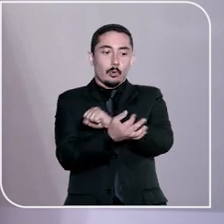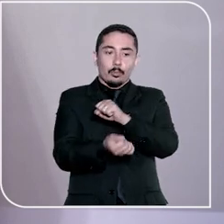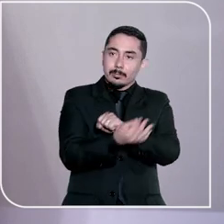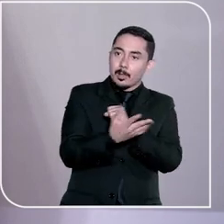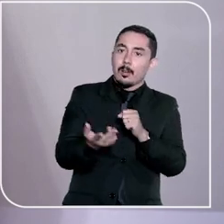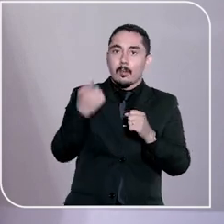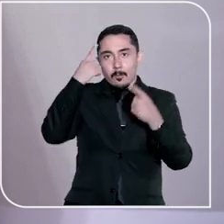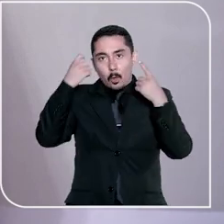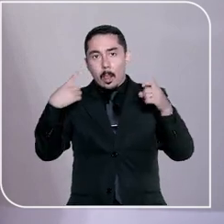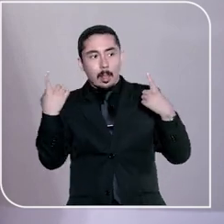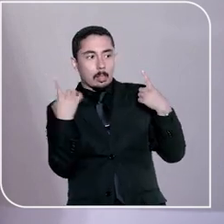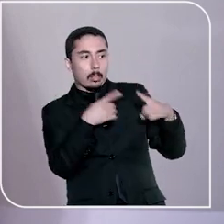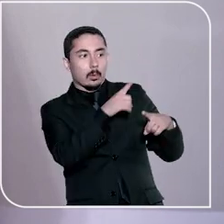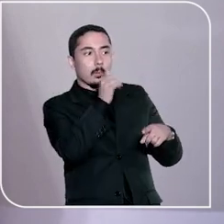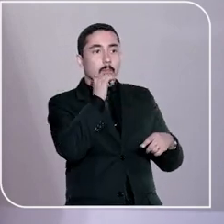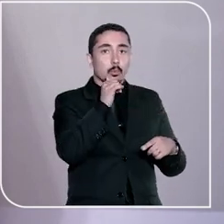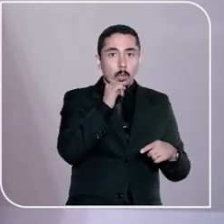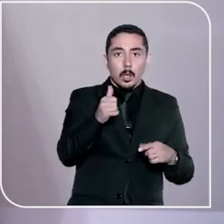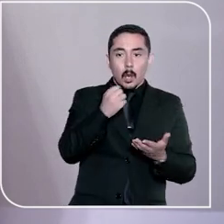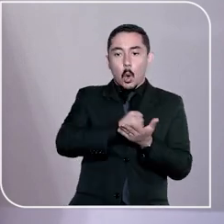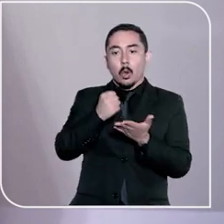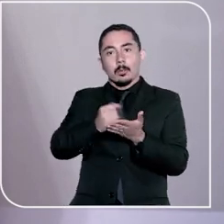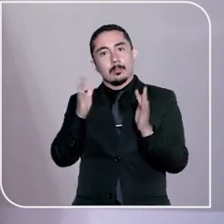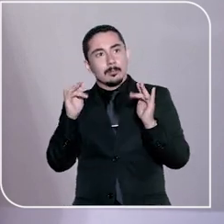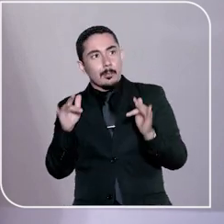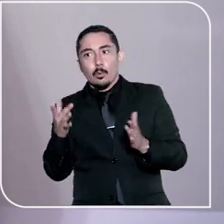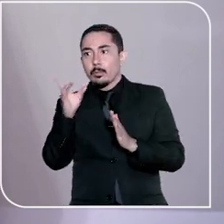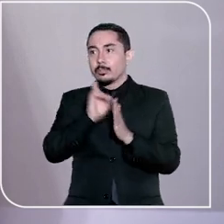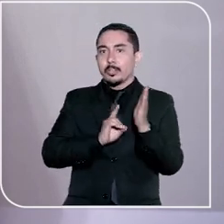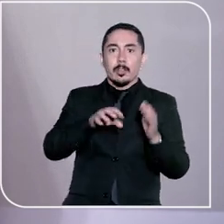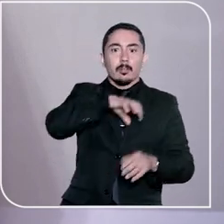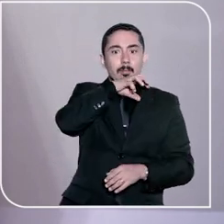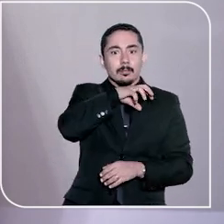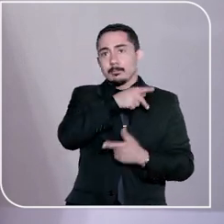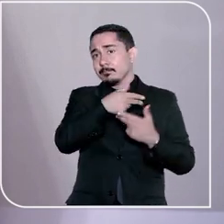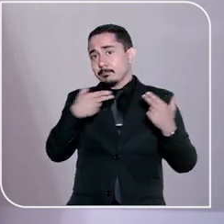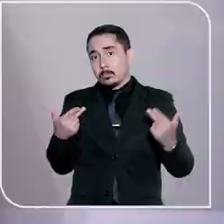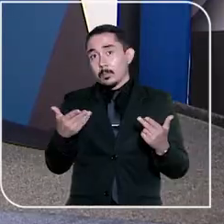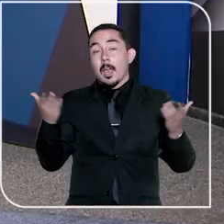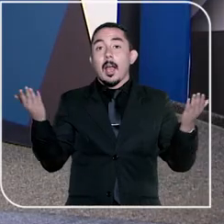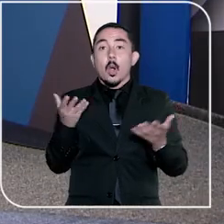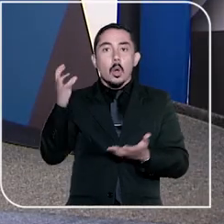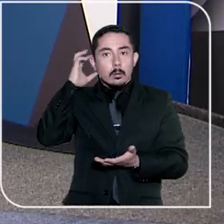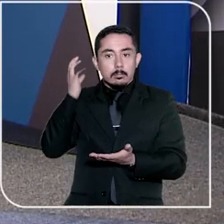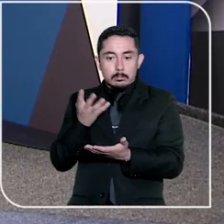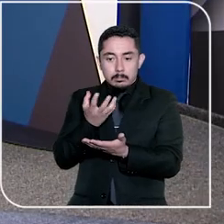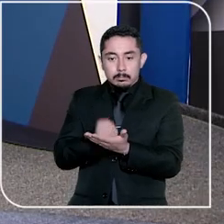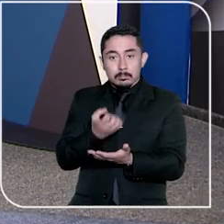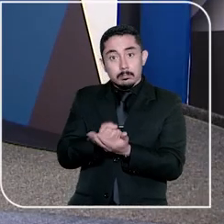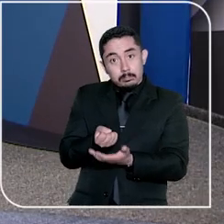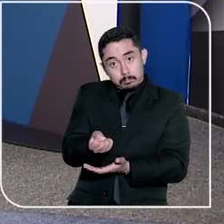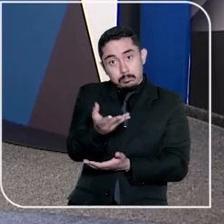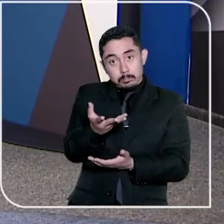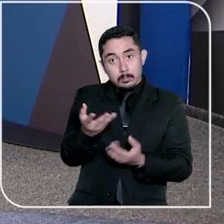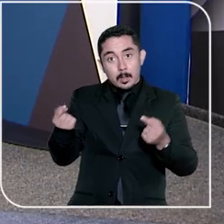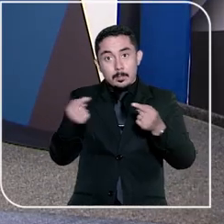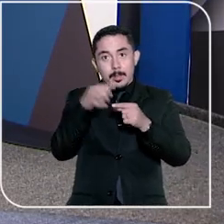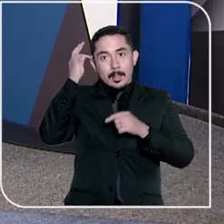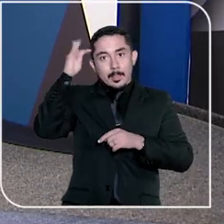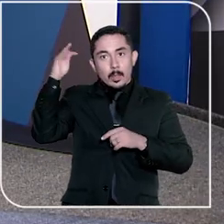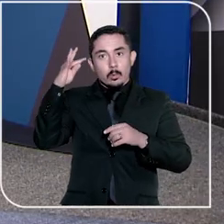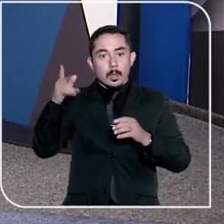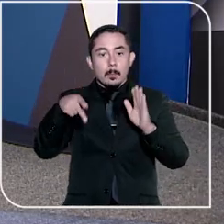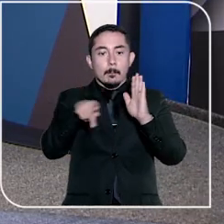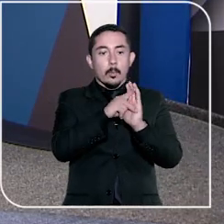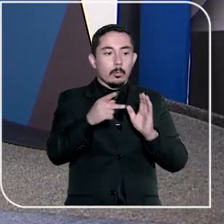contra a mulher contrato de namoro e até direito dos animais agora o podcast traz